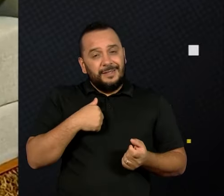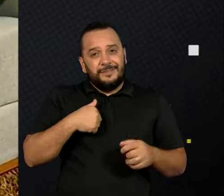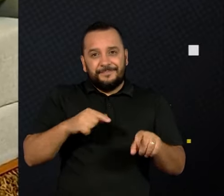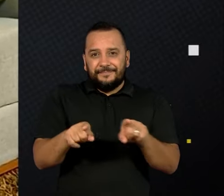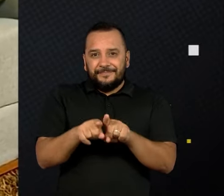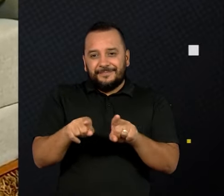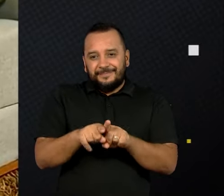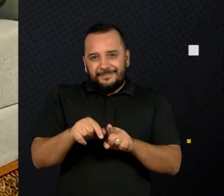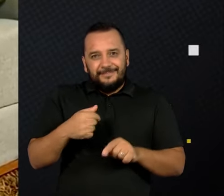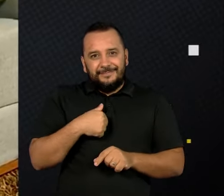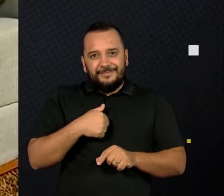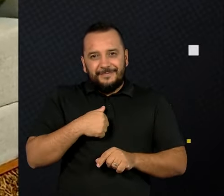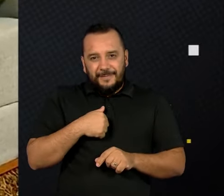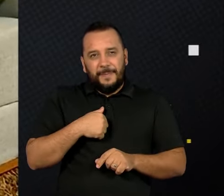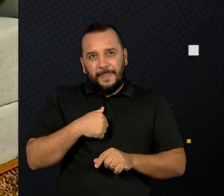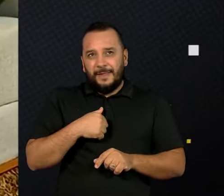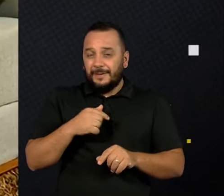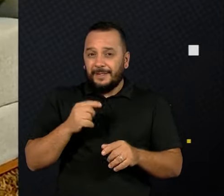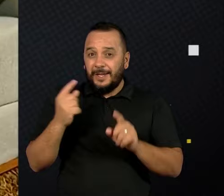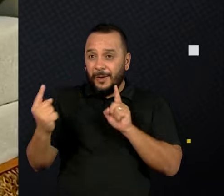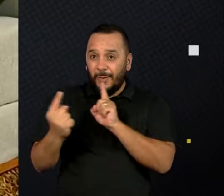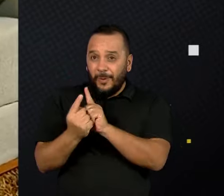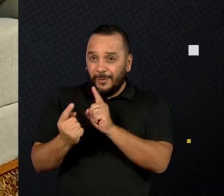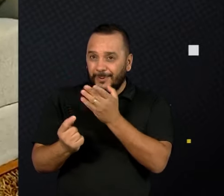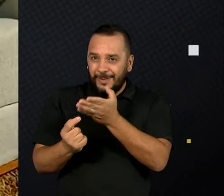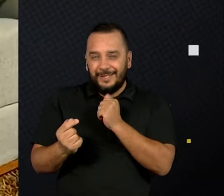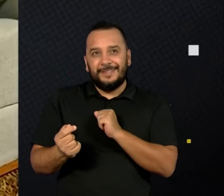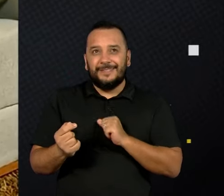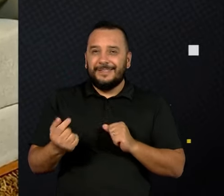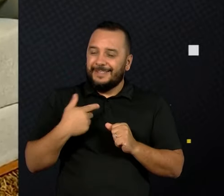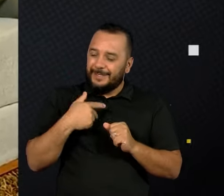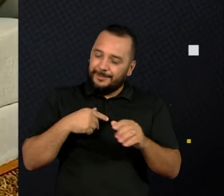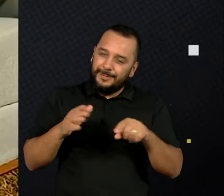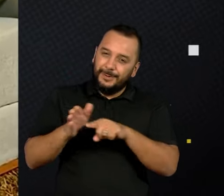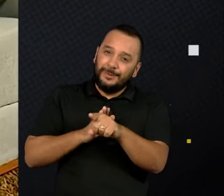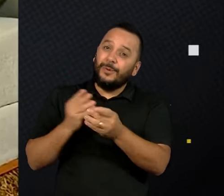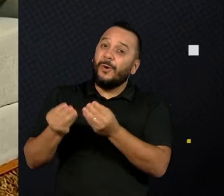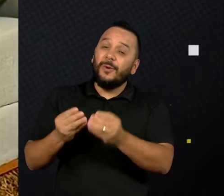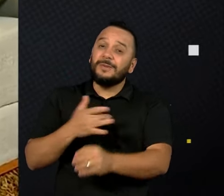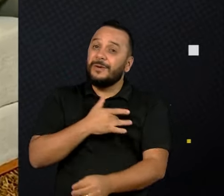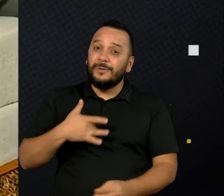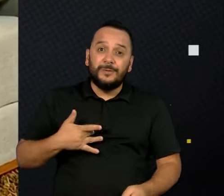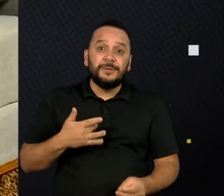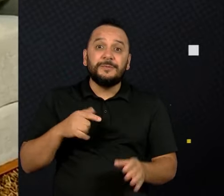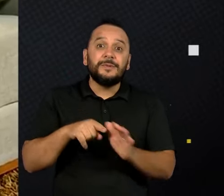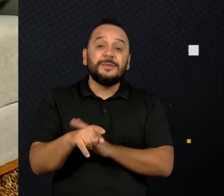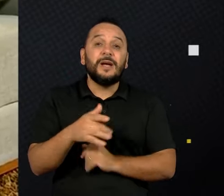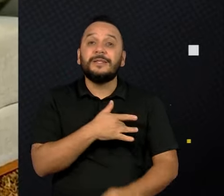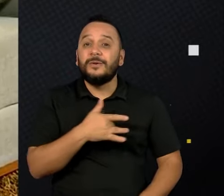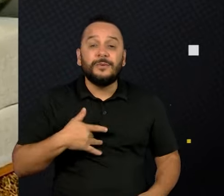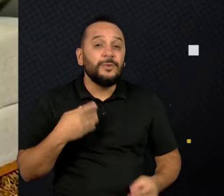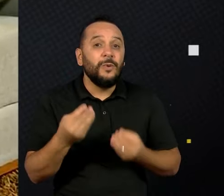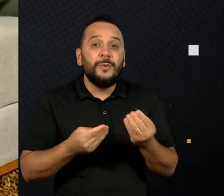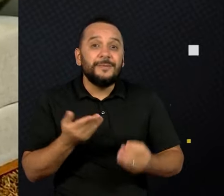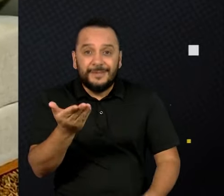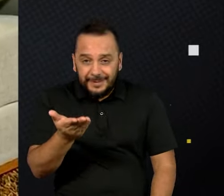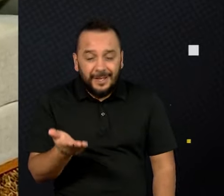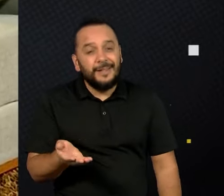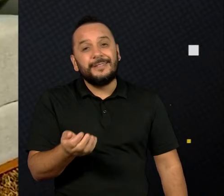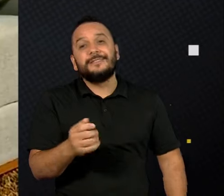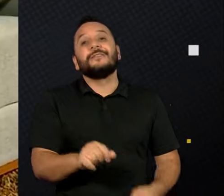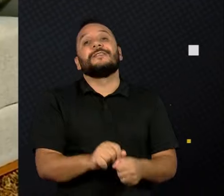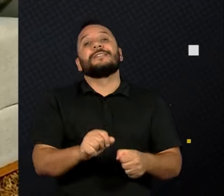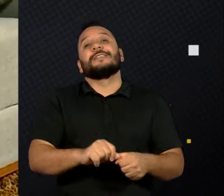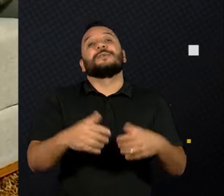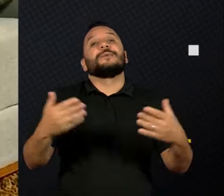muito mãe. Então eu também sempre que encontro ele, fico querendo saber como é que ele tá. Como é que você tá, meu mano? Me conta aí, o que você